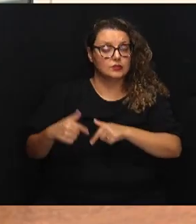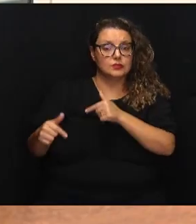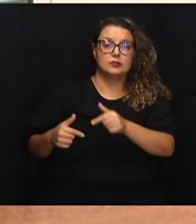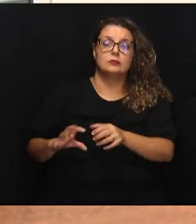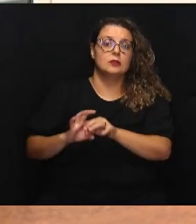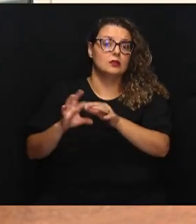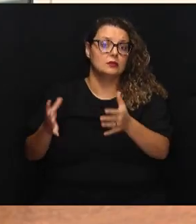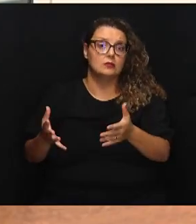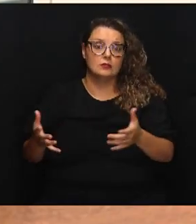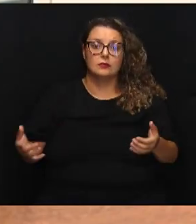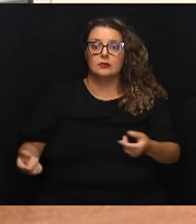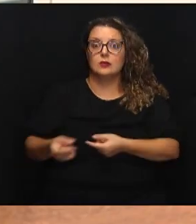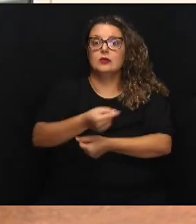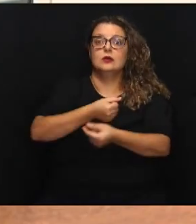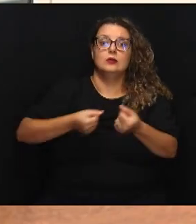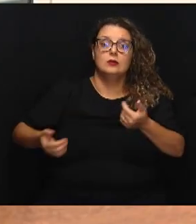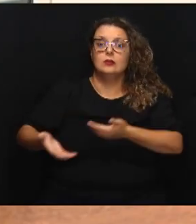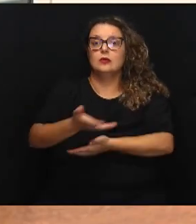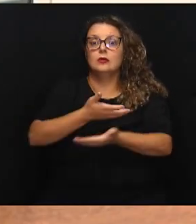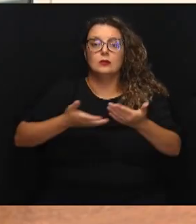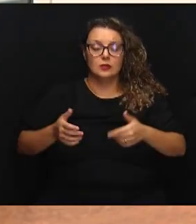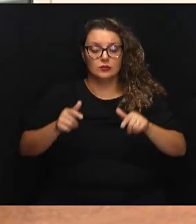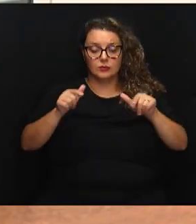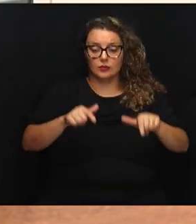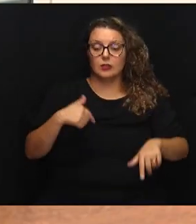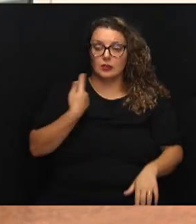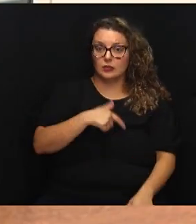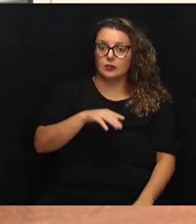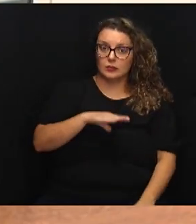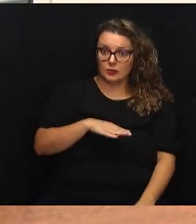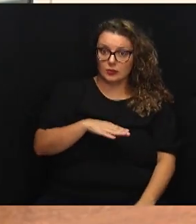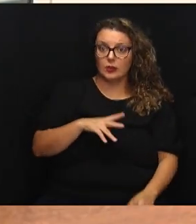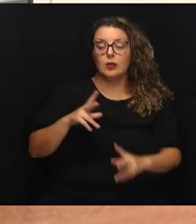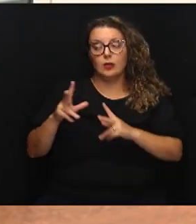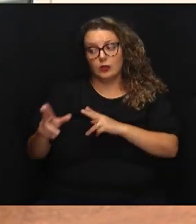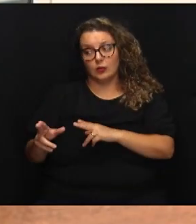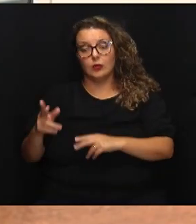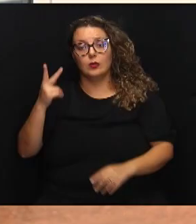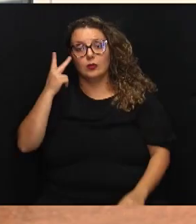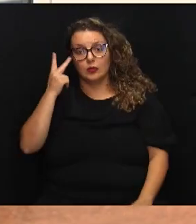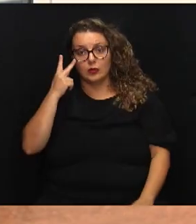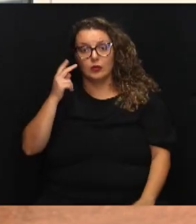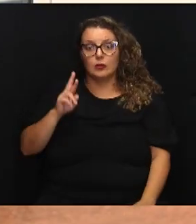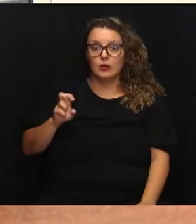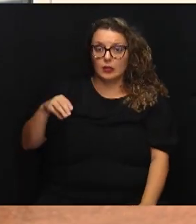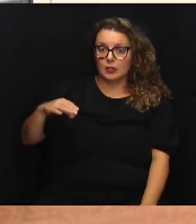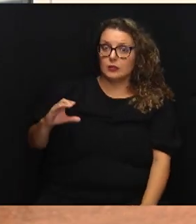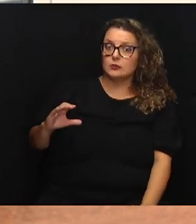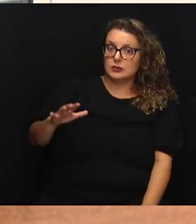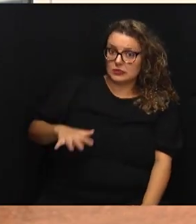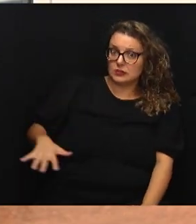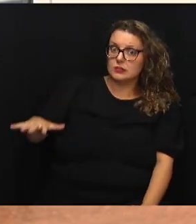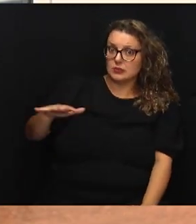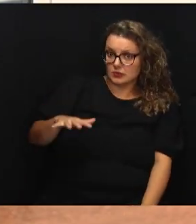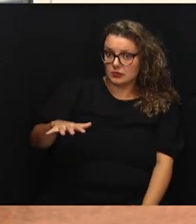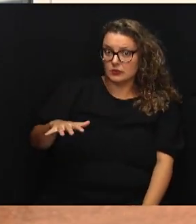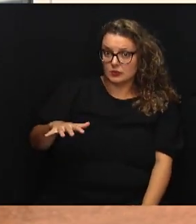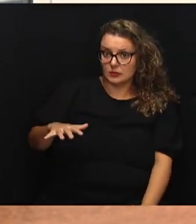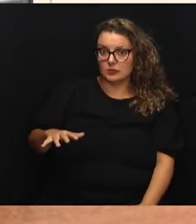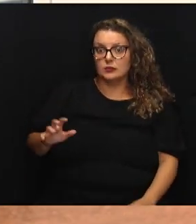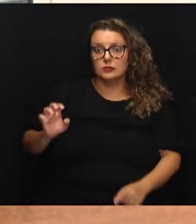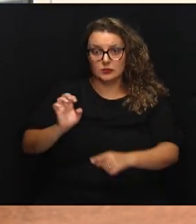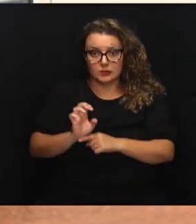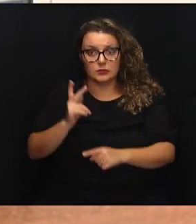vai aquecer a economia tanto local da nossa cidade de Campinas como da nossa RMC, e também do estado de São